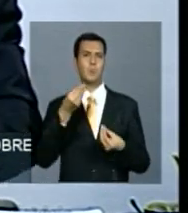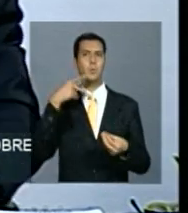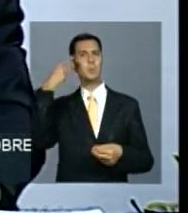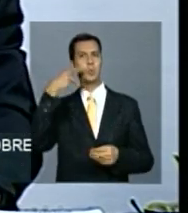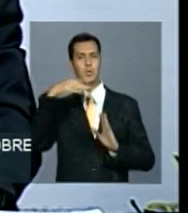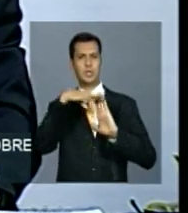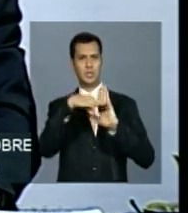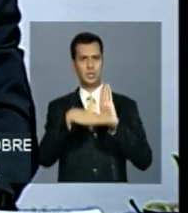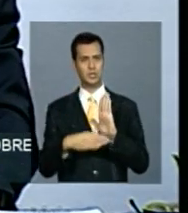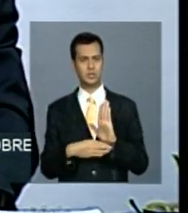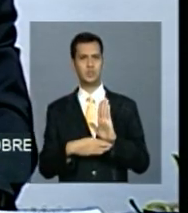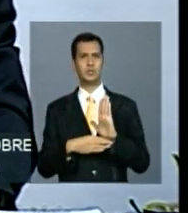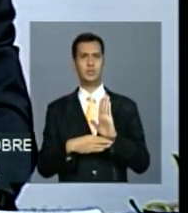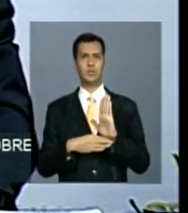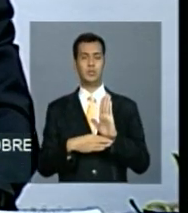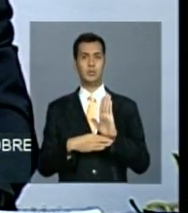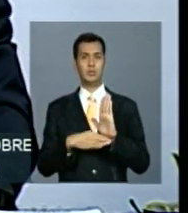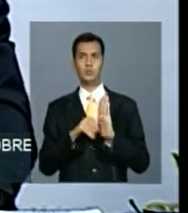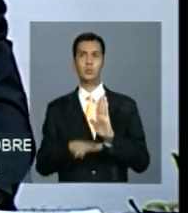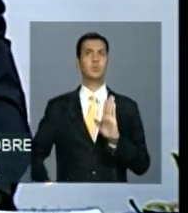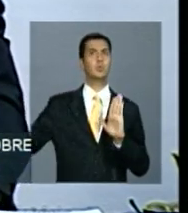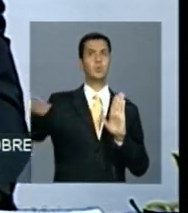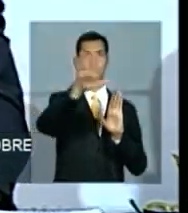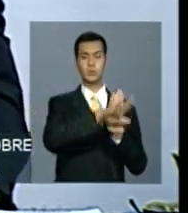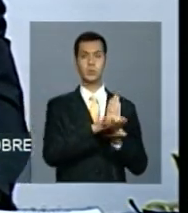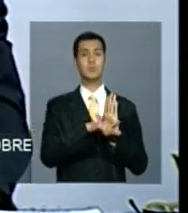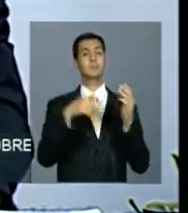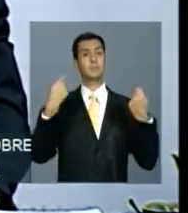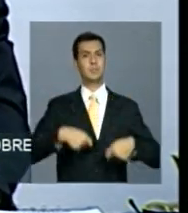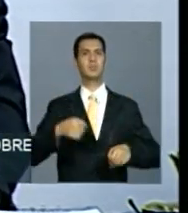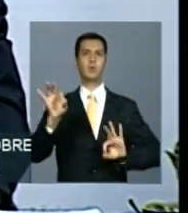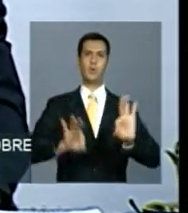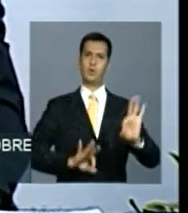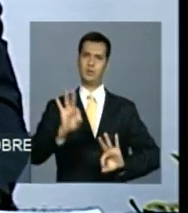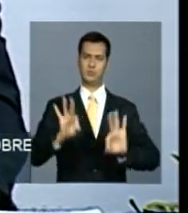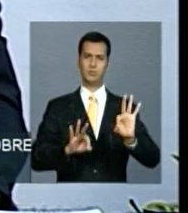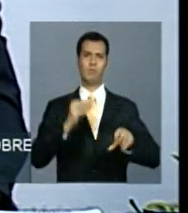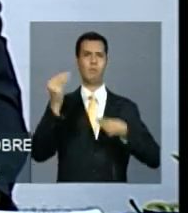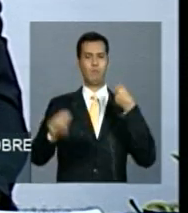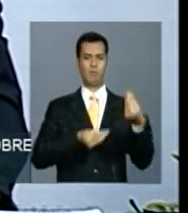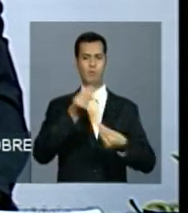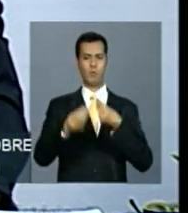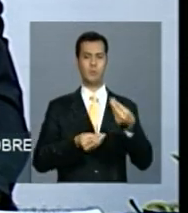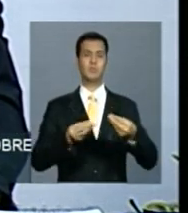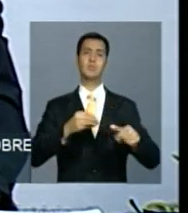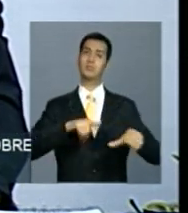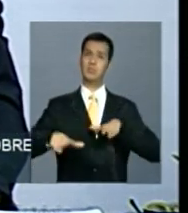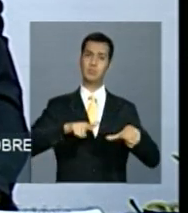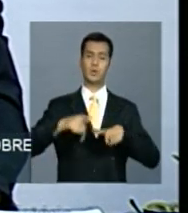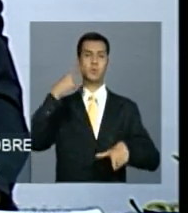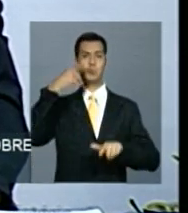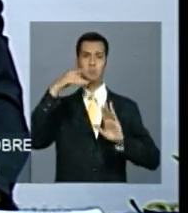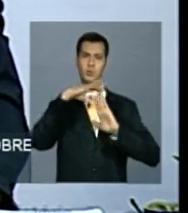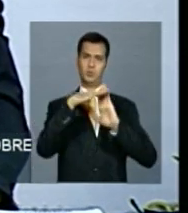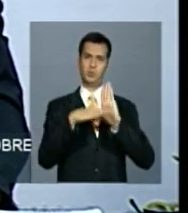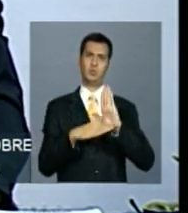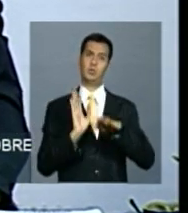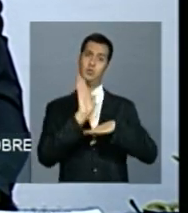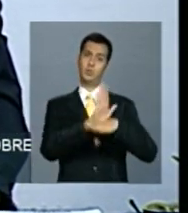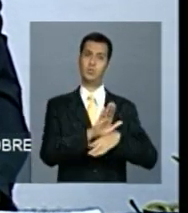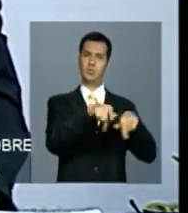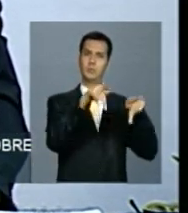políticas nós necessariamente precisamos reorganizar a forma de oferecer as políticas para essa